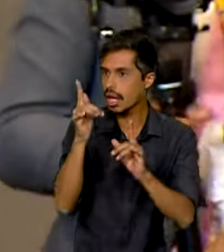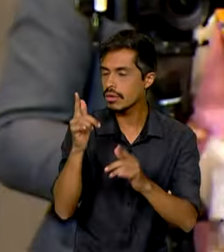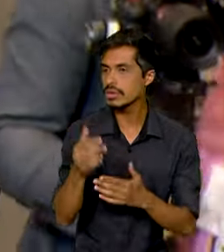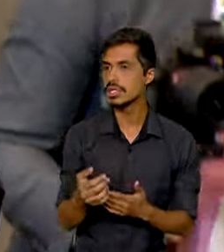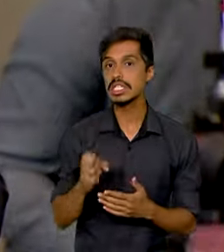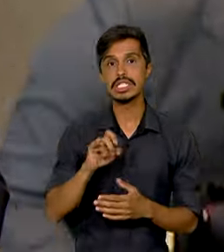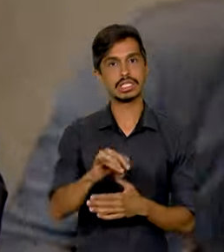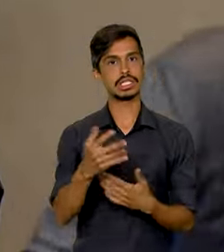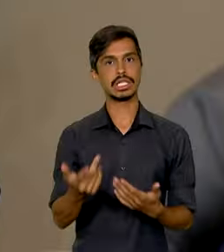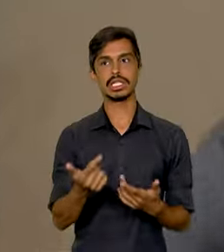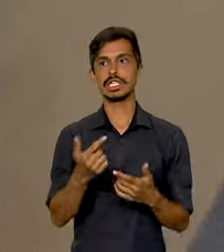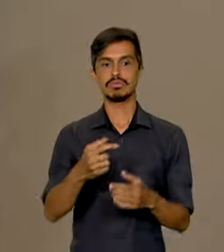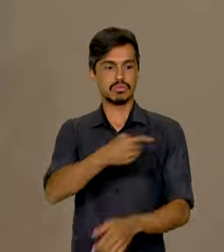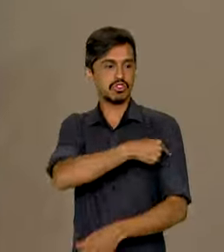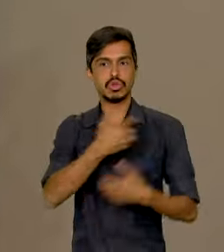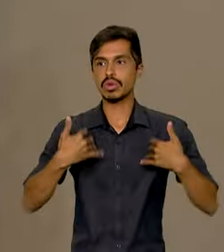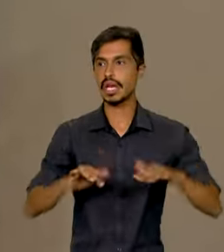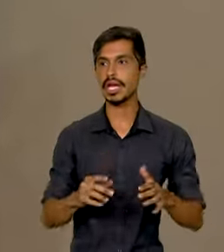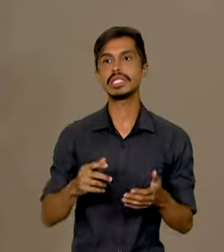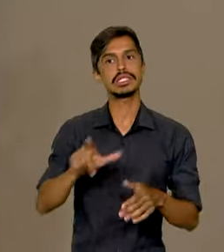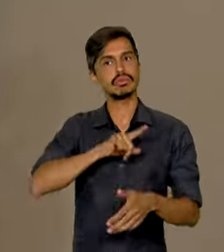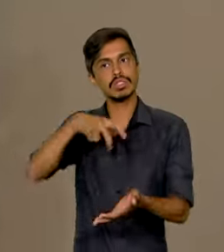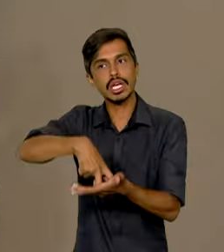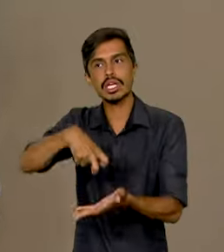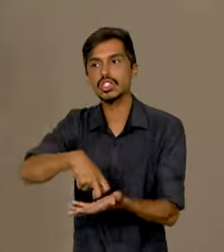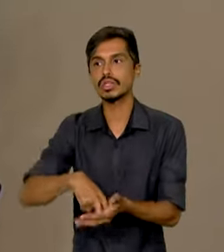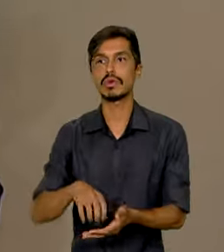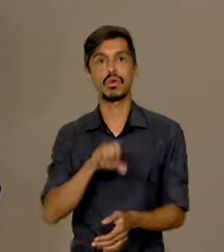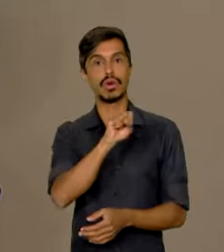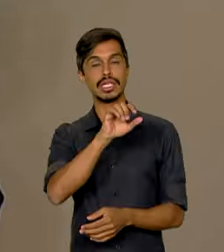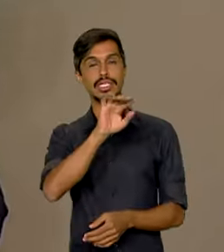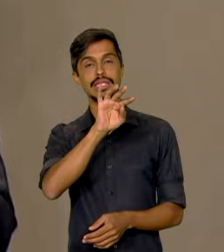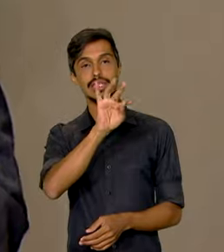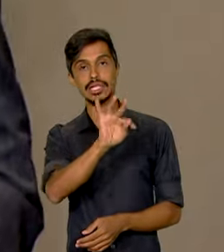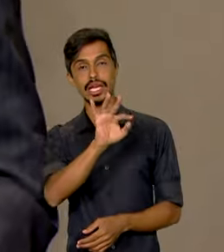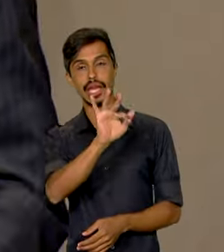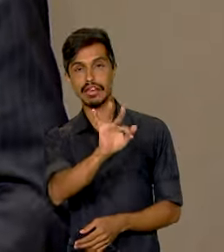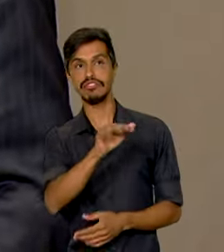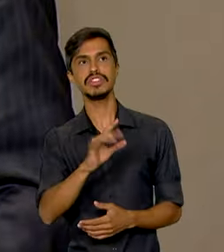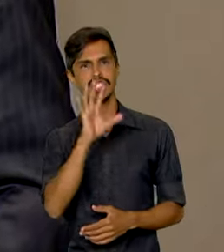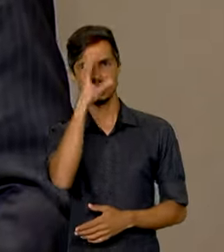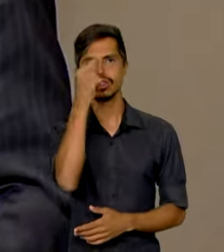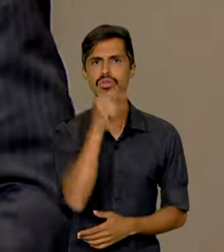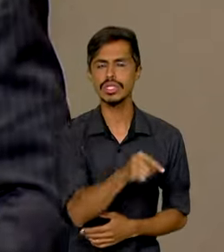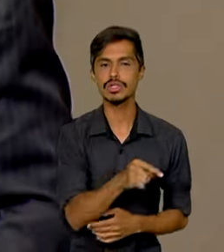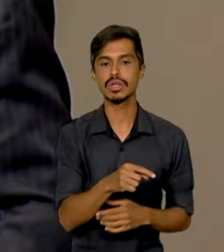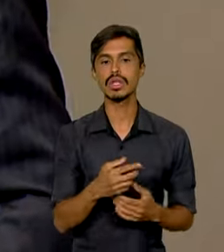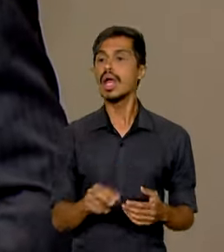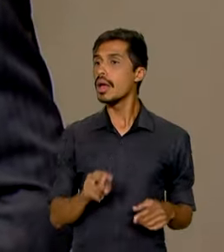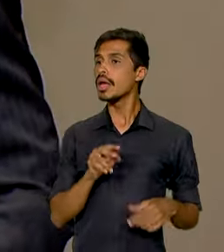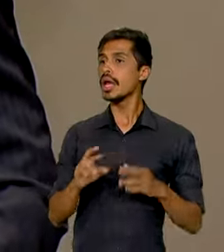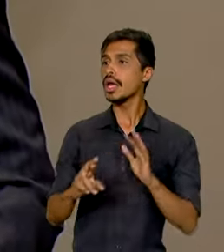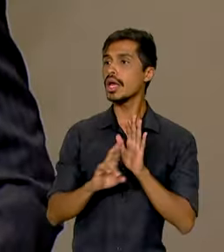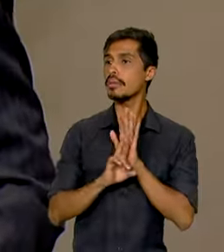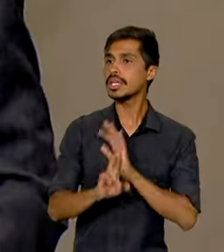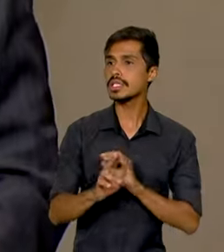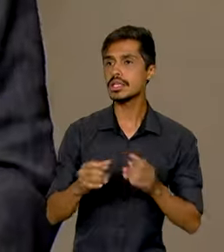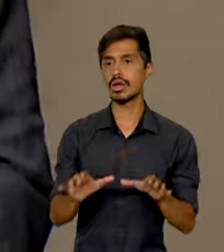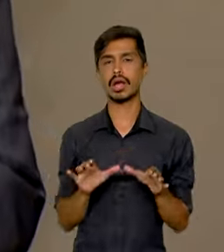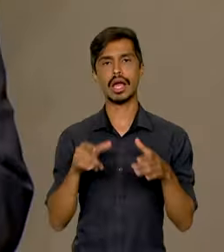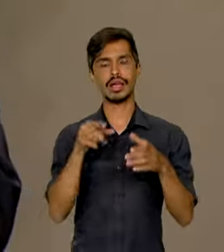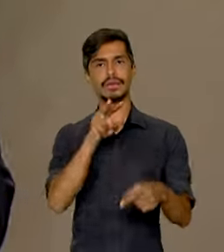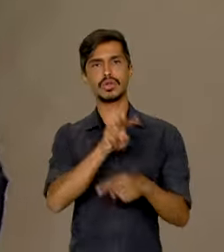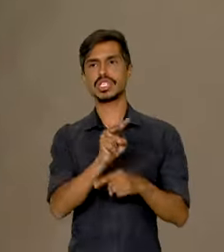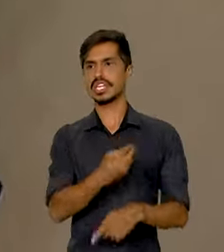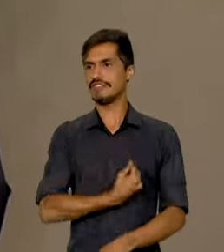pode sofrer sanções. Claro que sim. O Supremo decidiu isso e decidiu corretamente. Em nome do quê? Em nome da primacialidade do direito à